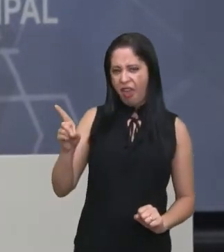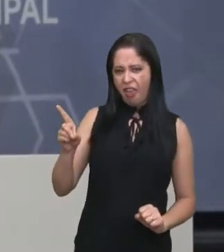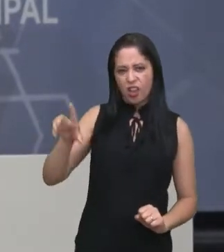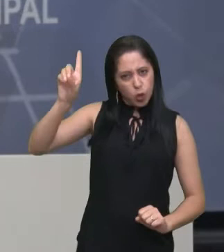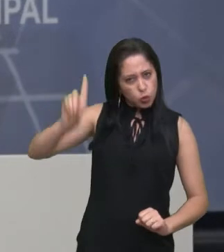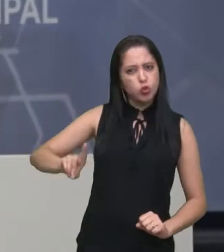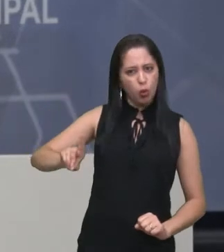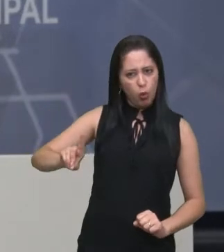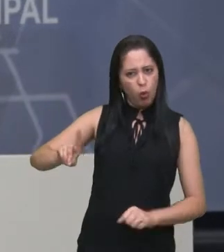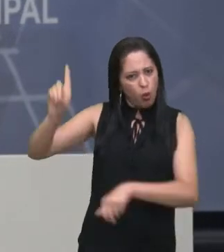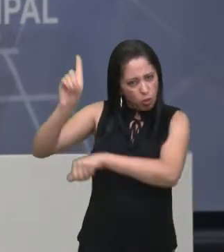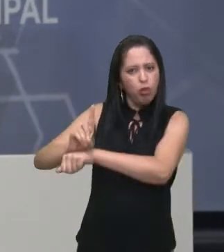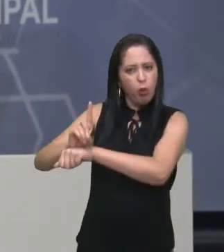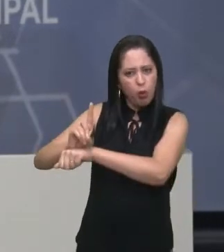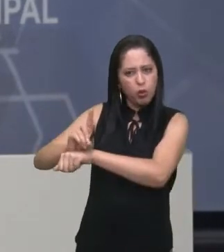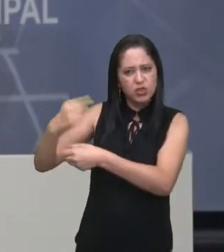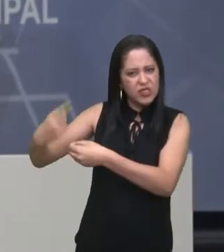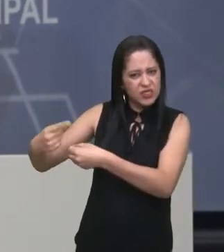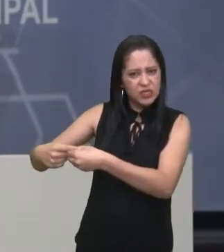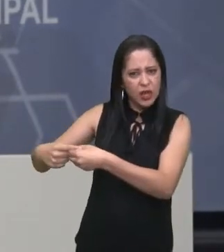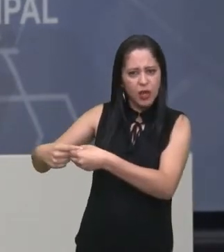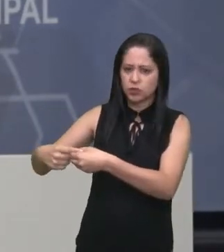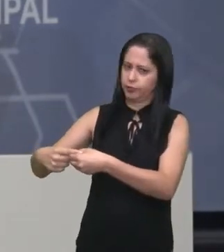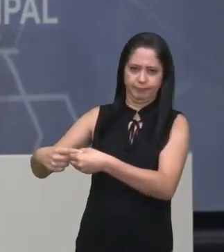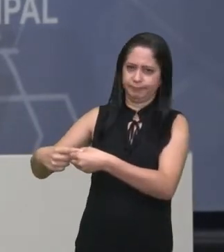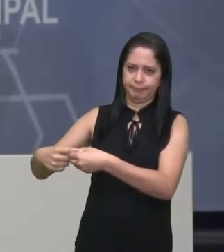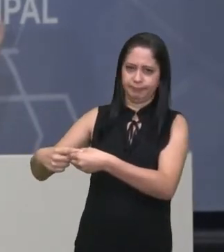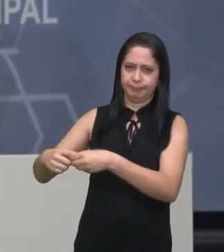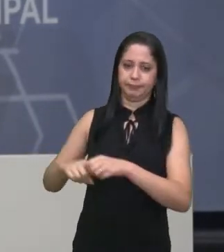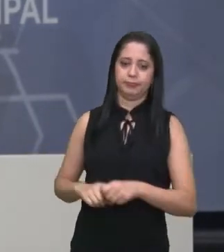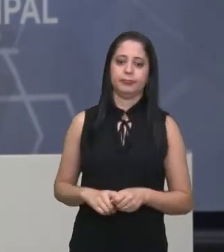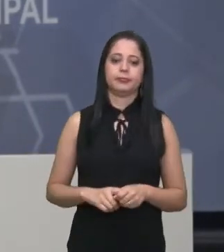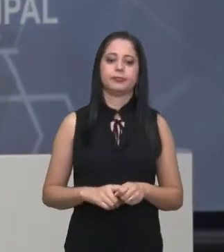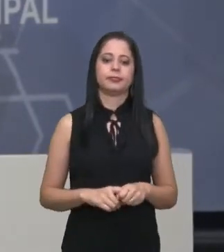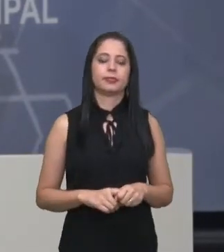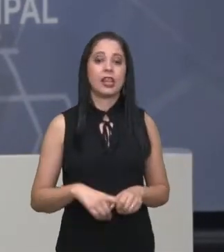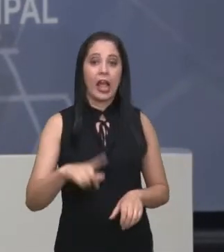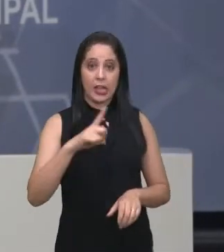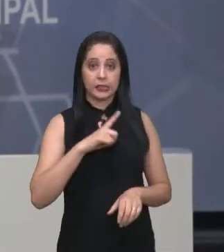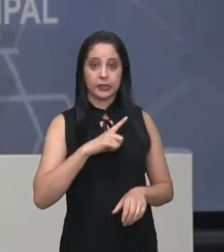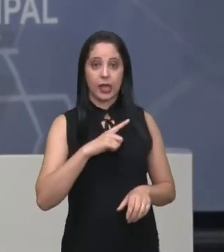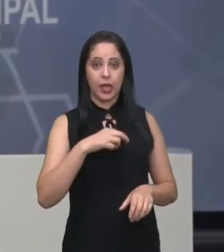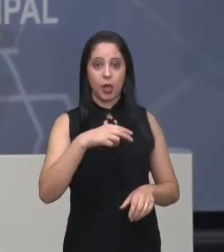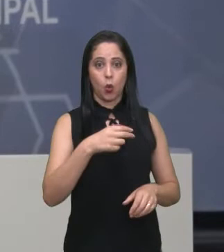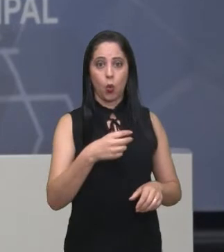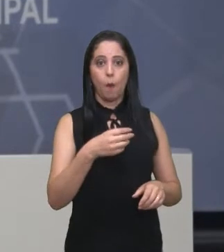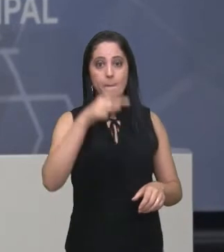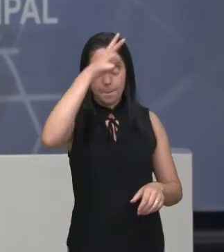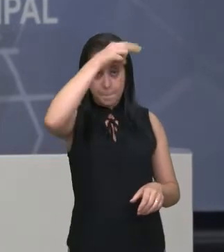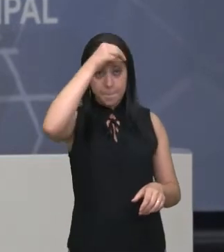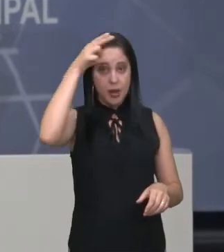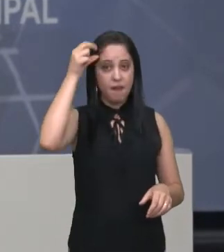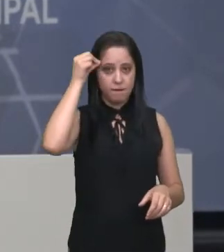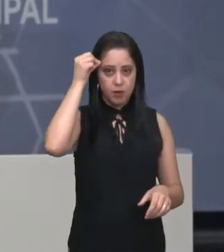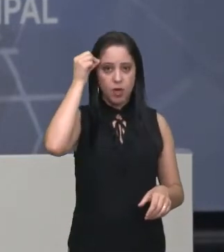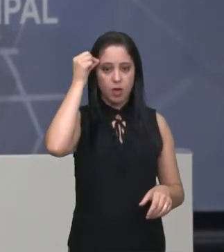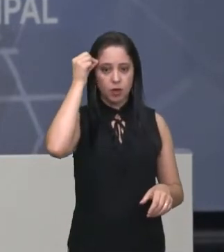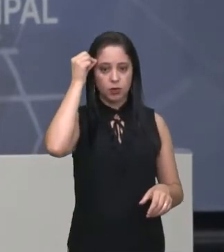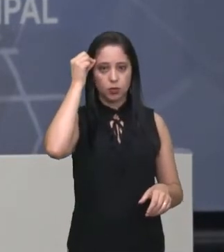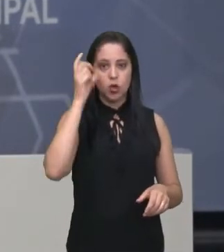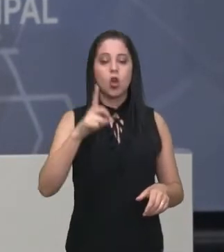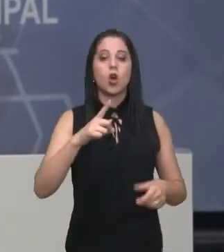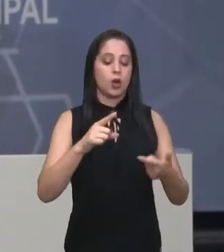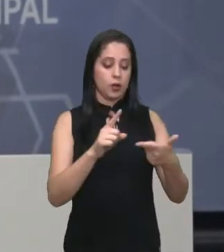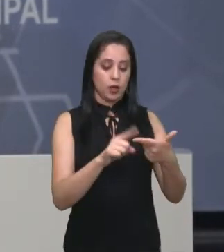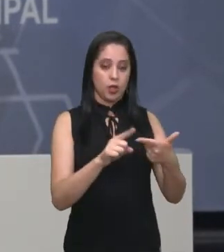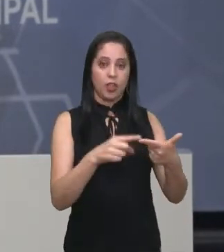Existe um prefeito que não tem vice, que na ausência dele é o nosso presidente, e existem 21